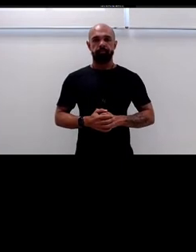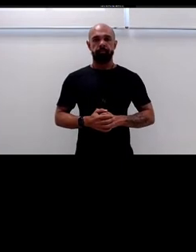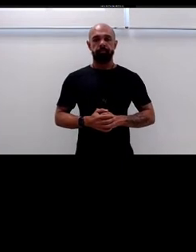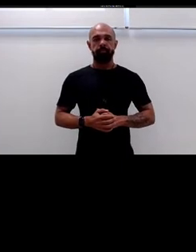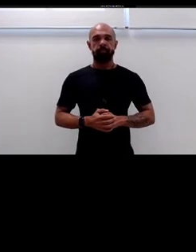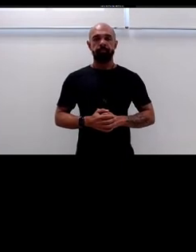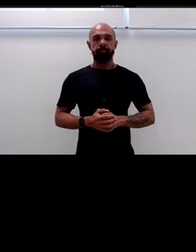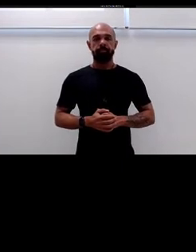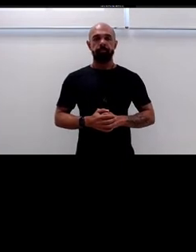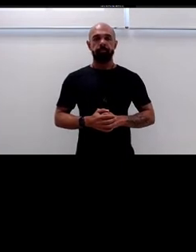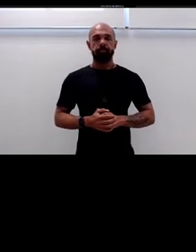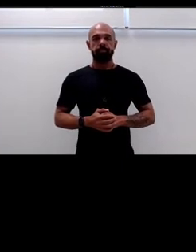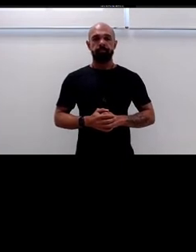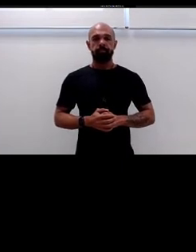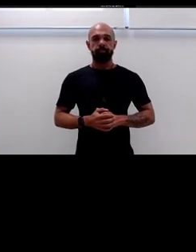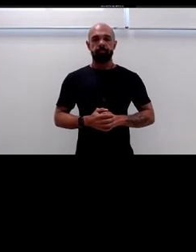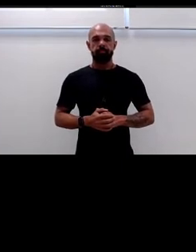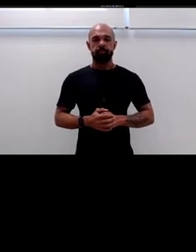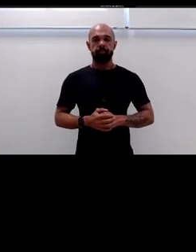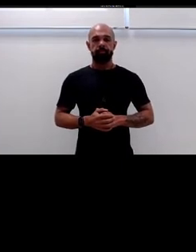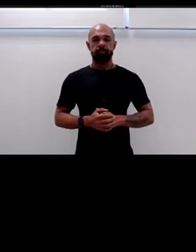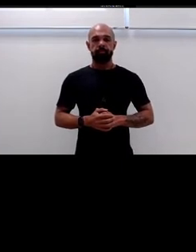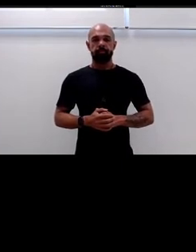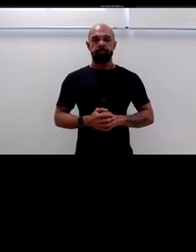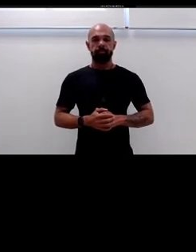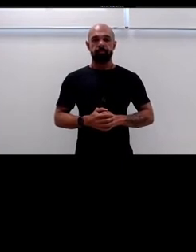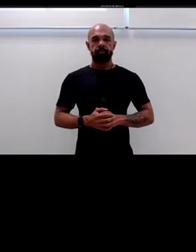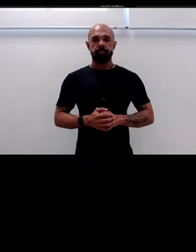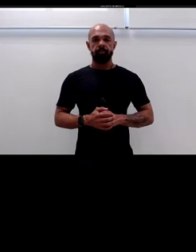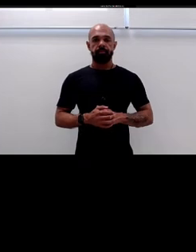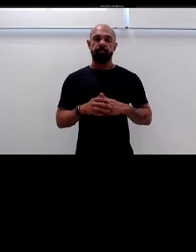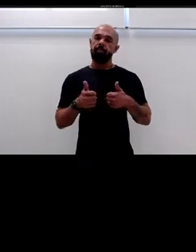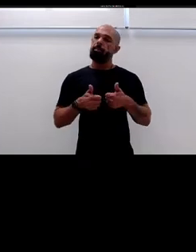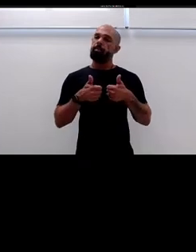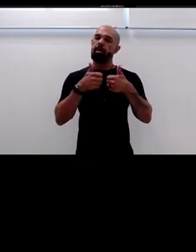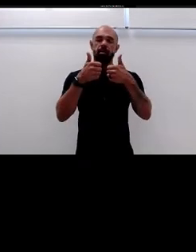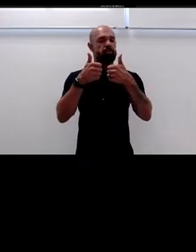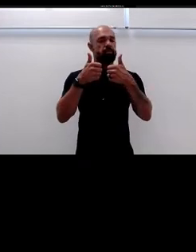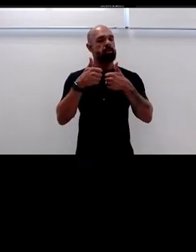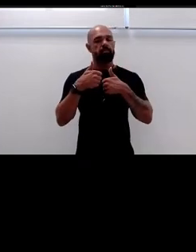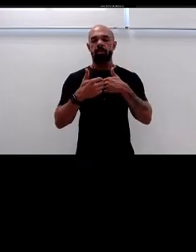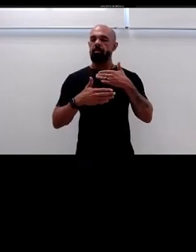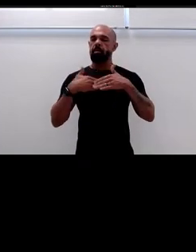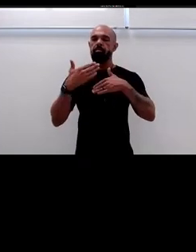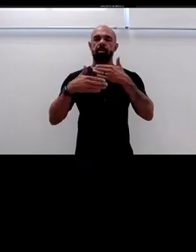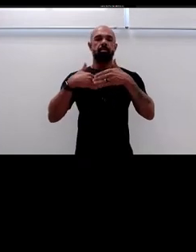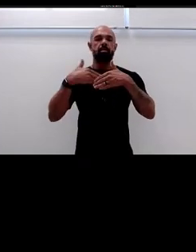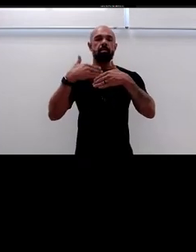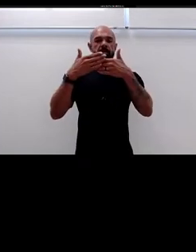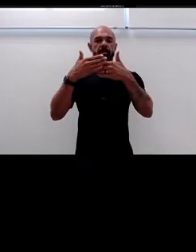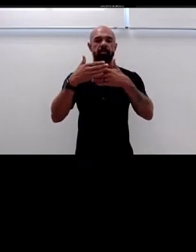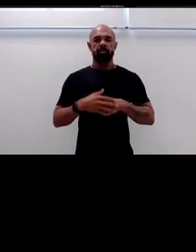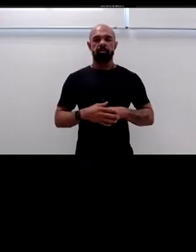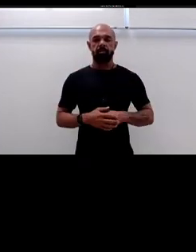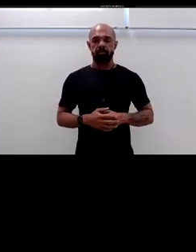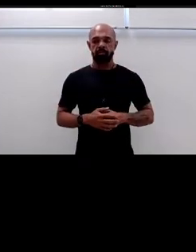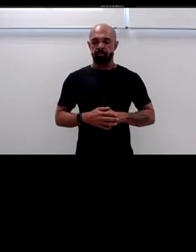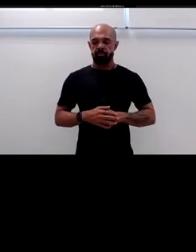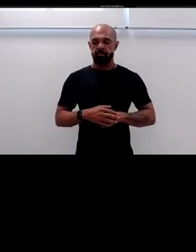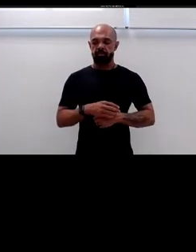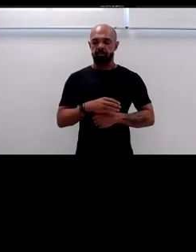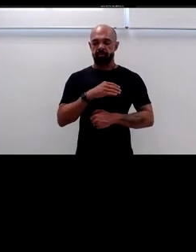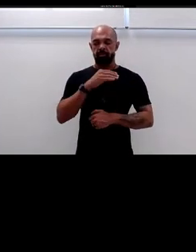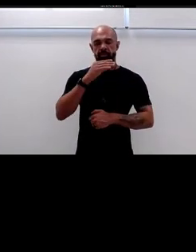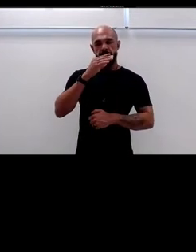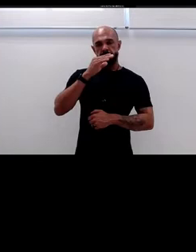Tô buscando melhorar cada vez mais o meu conhecimento